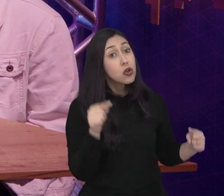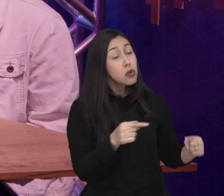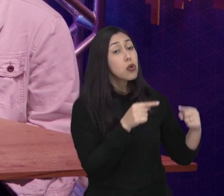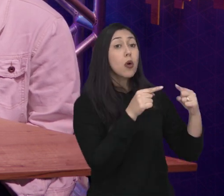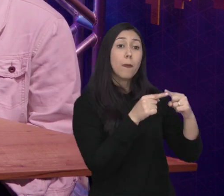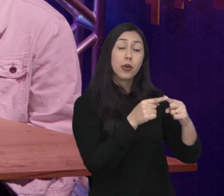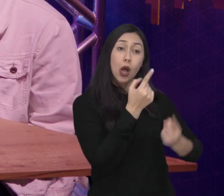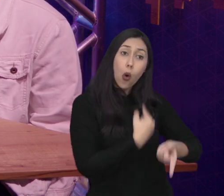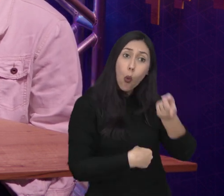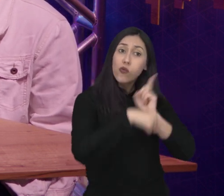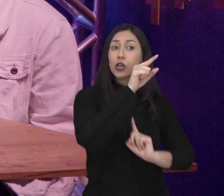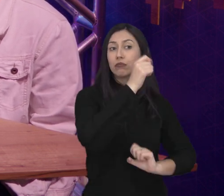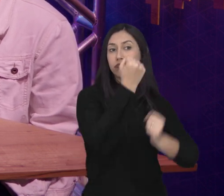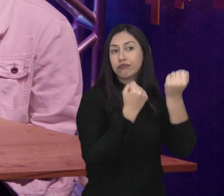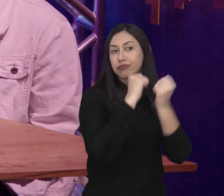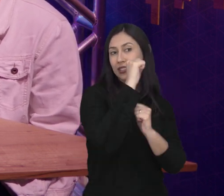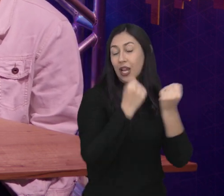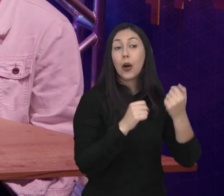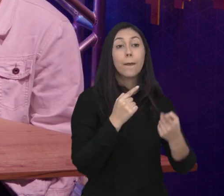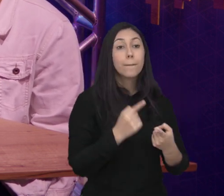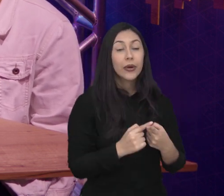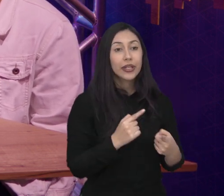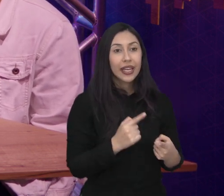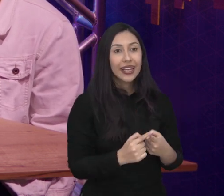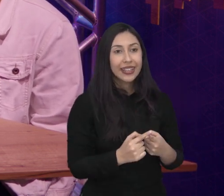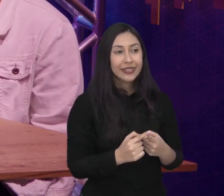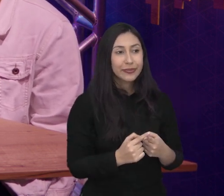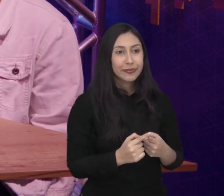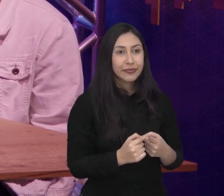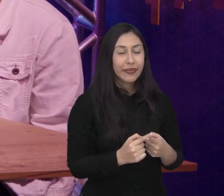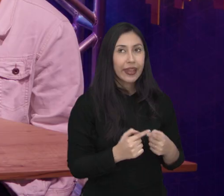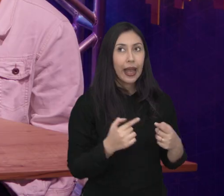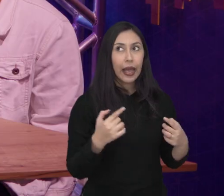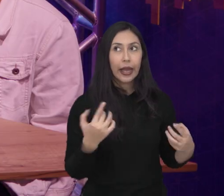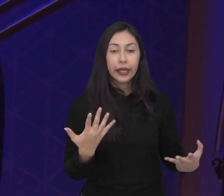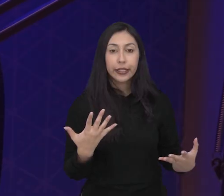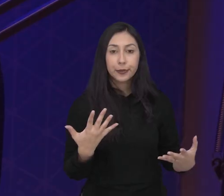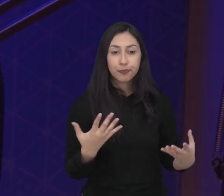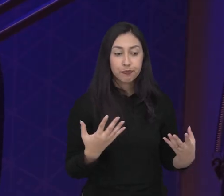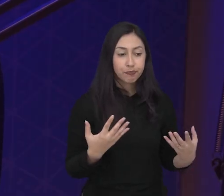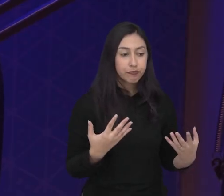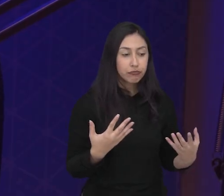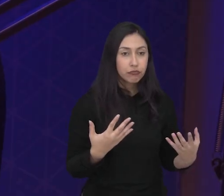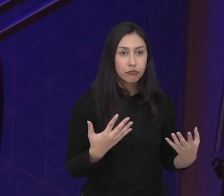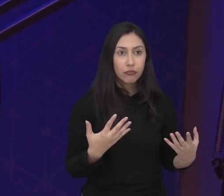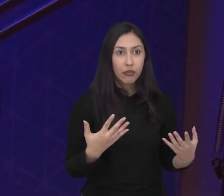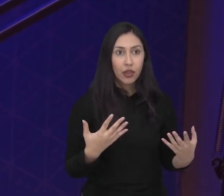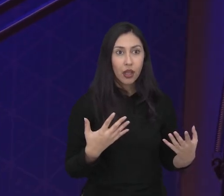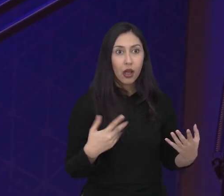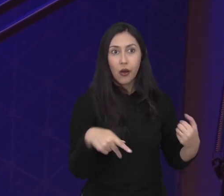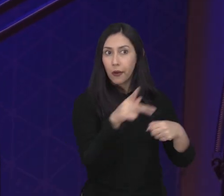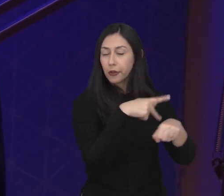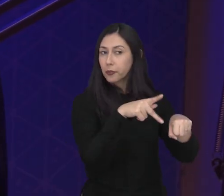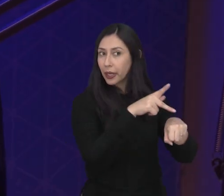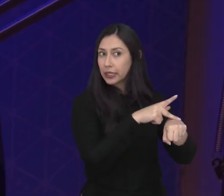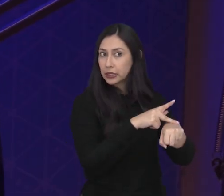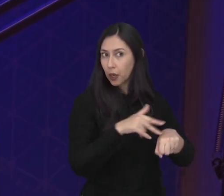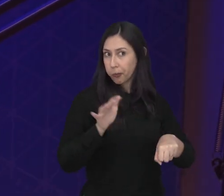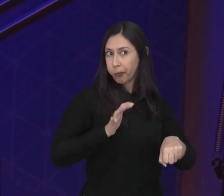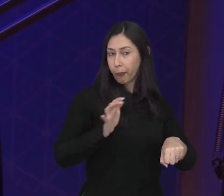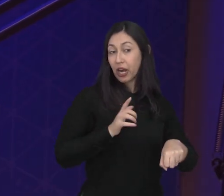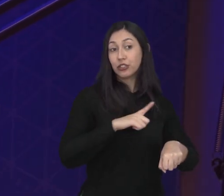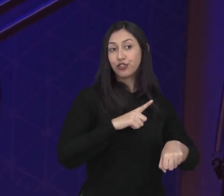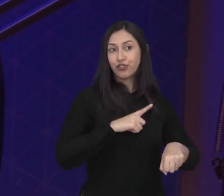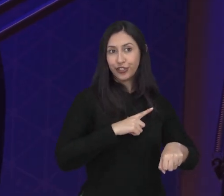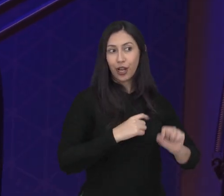a Revolução Industrial, porque, por exemplo, se as máquinas elas estavam sendo mais utilizadas, então pessoas perderam seus